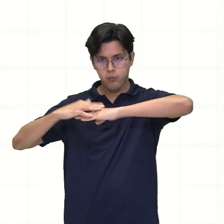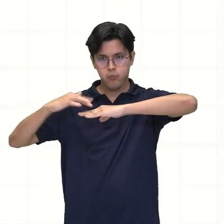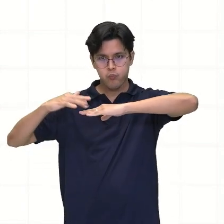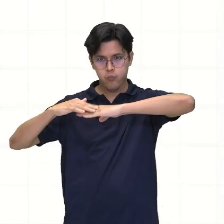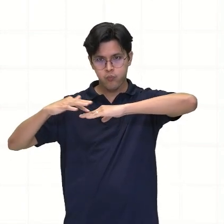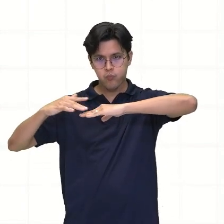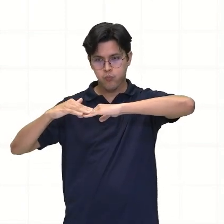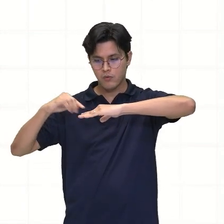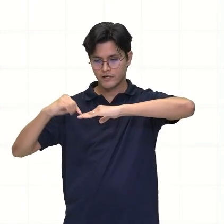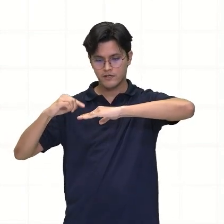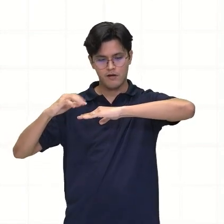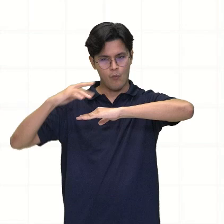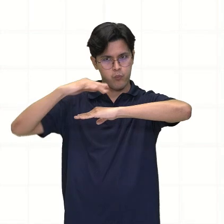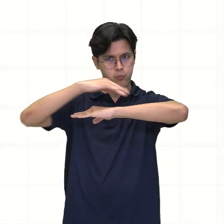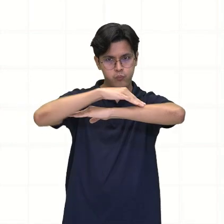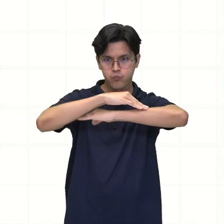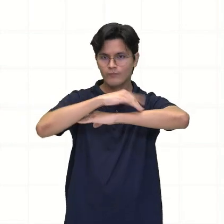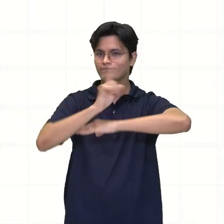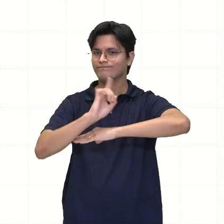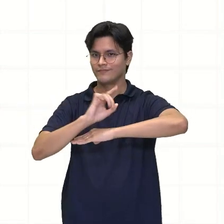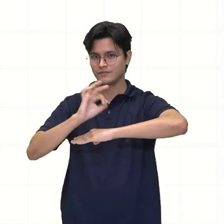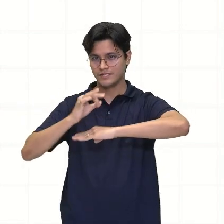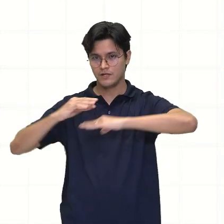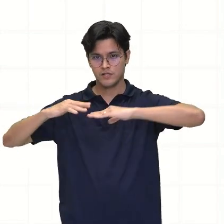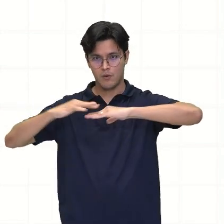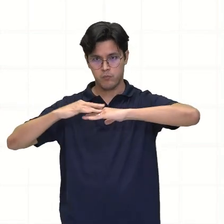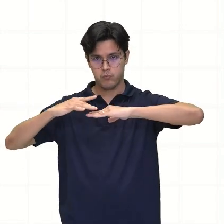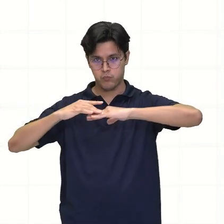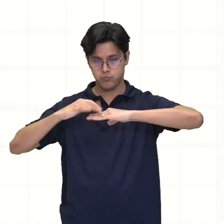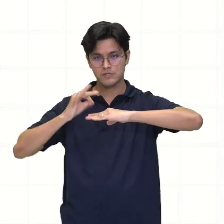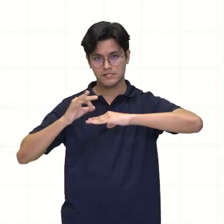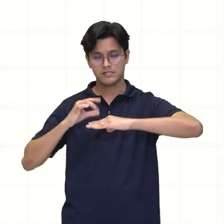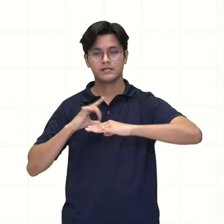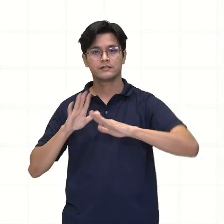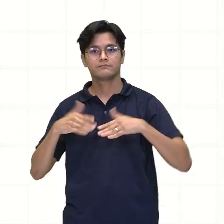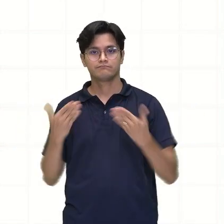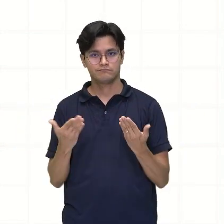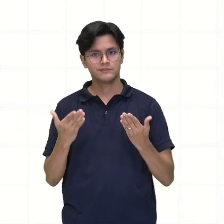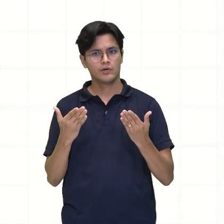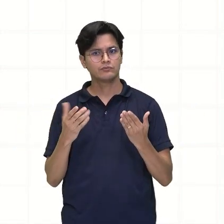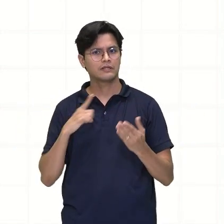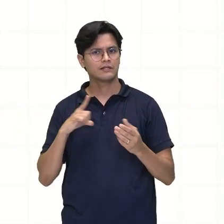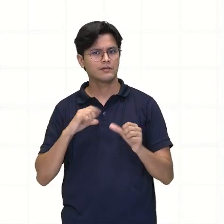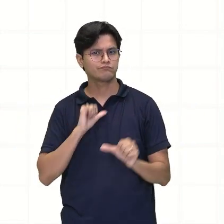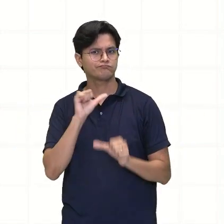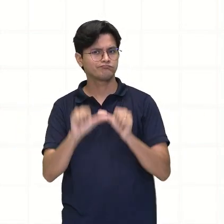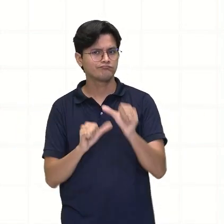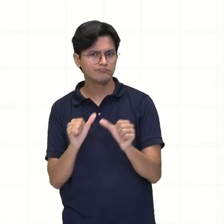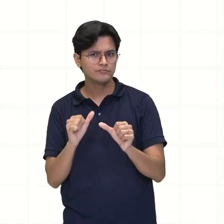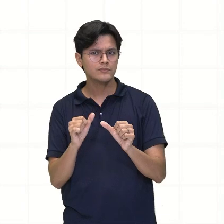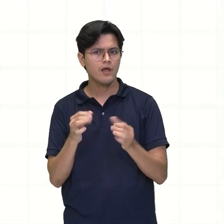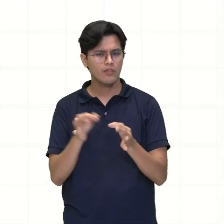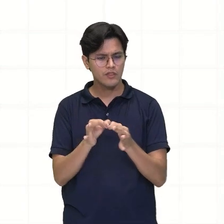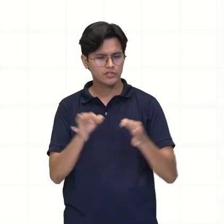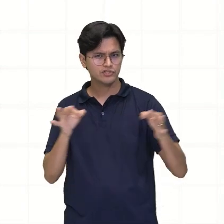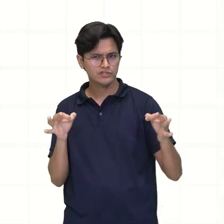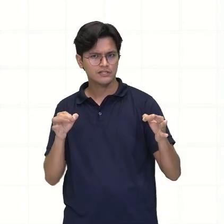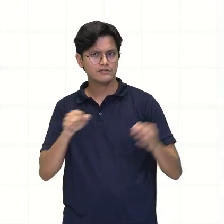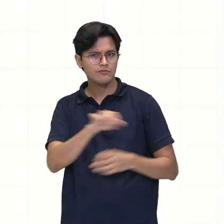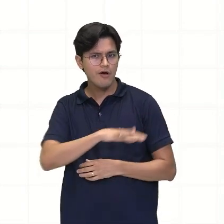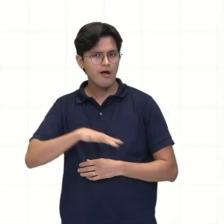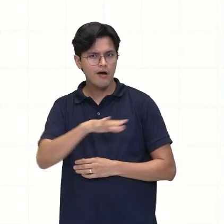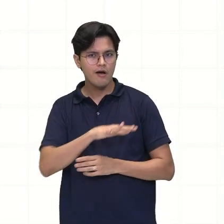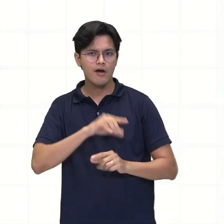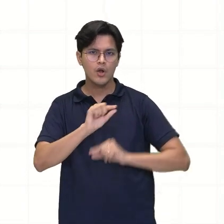percebe ali uma mudança com relação a terra firme, que já está um pouco mais distante. Então, ela está situada em áreas que não